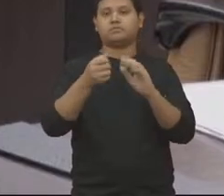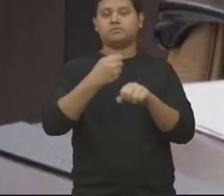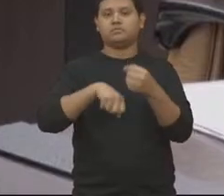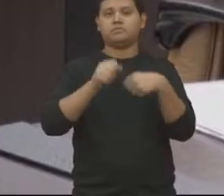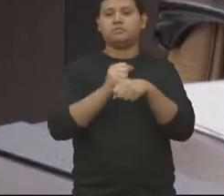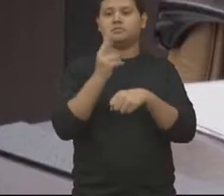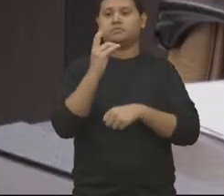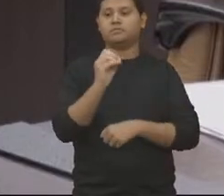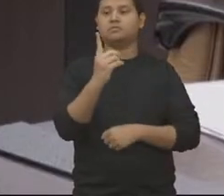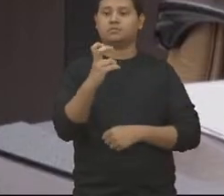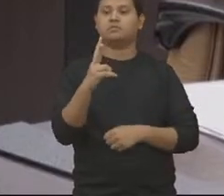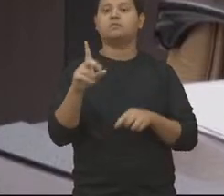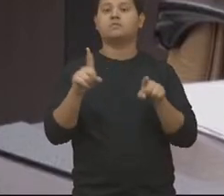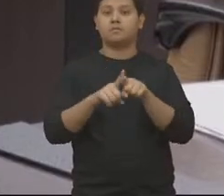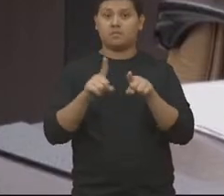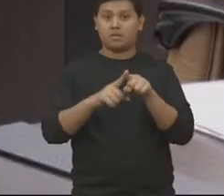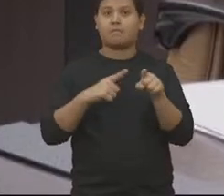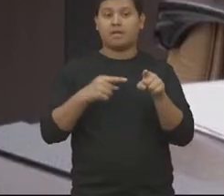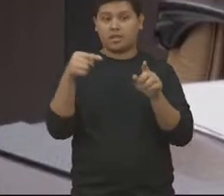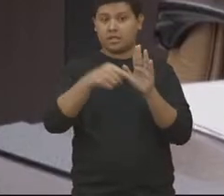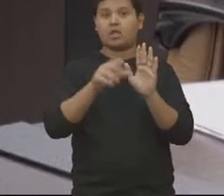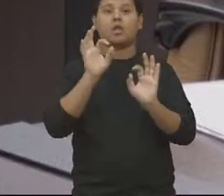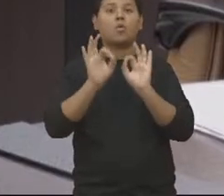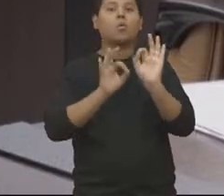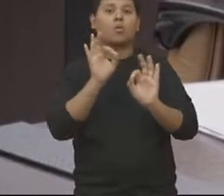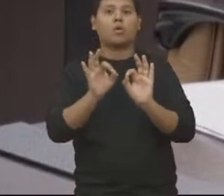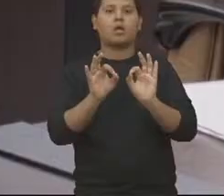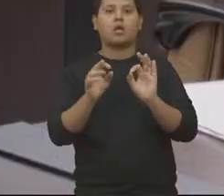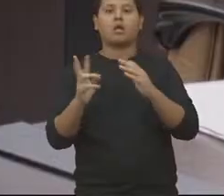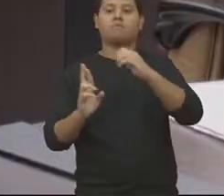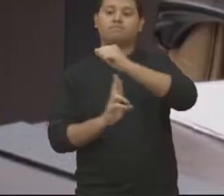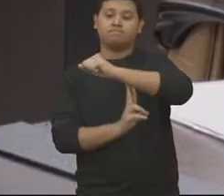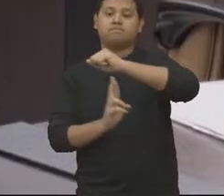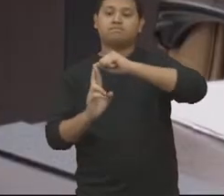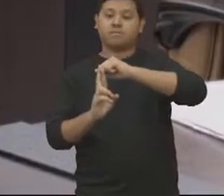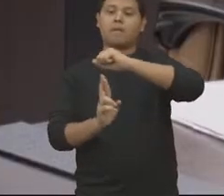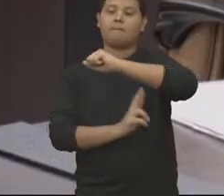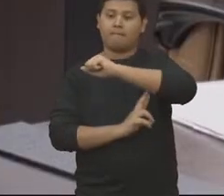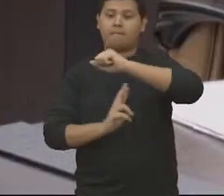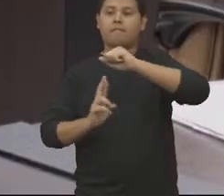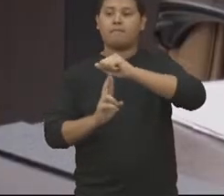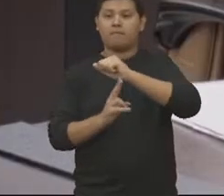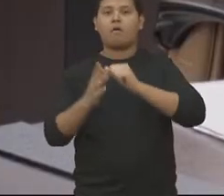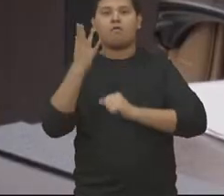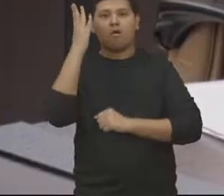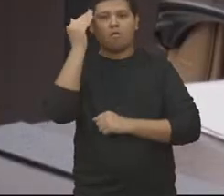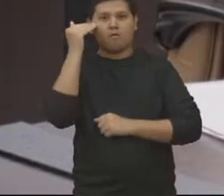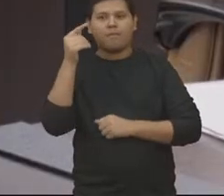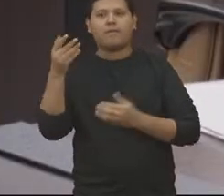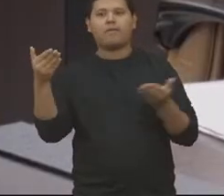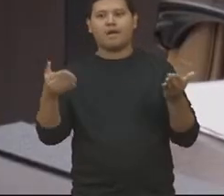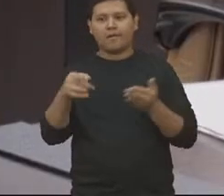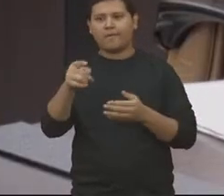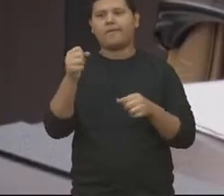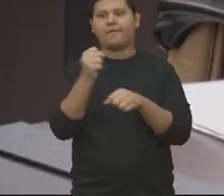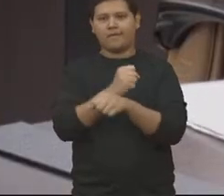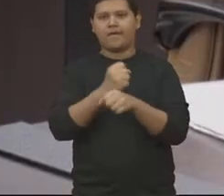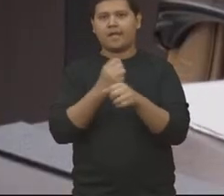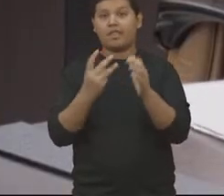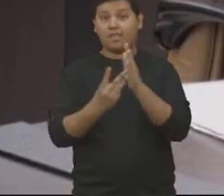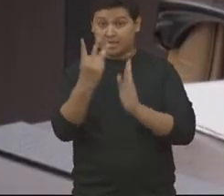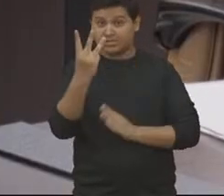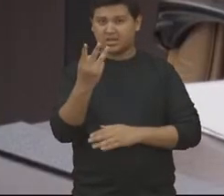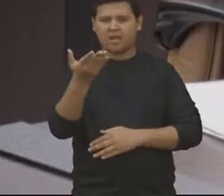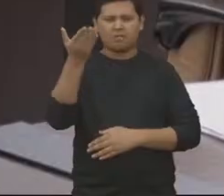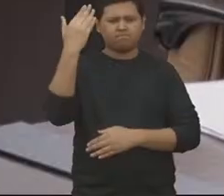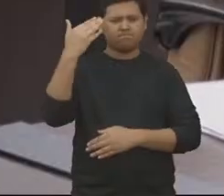2012, também estava previsto aqui, sabe o quê? A ponte, a tão famosa ponte, que hoje foi construída a terceira ponte, estava